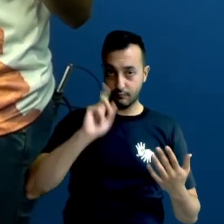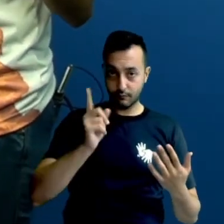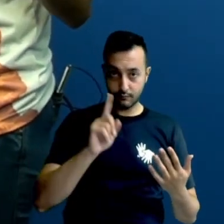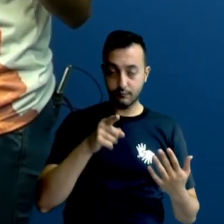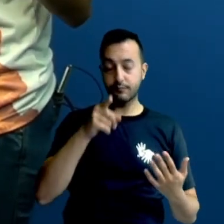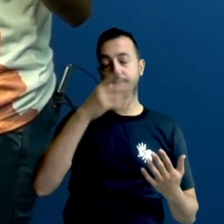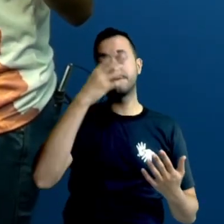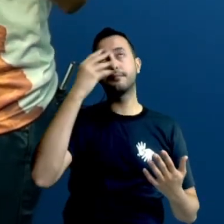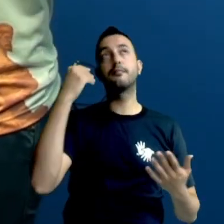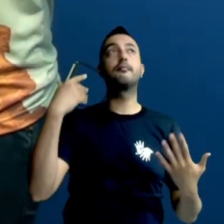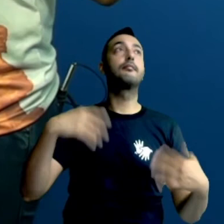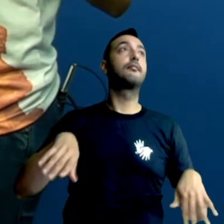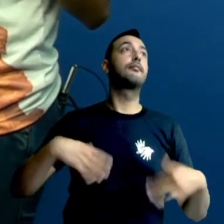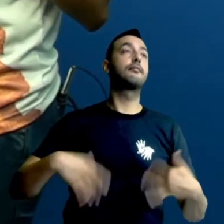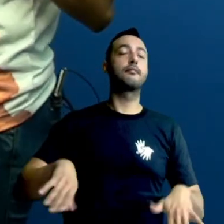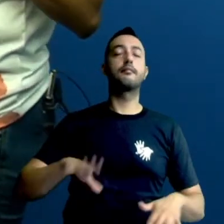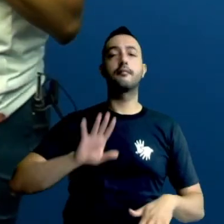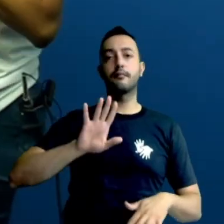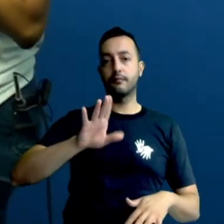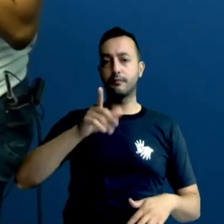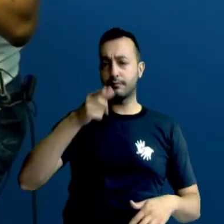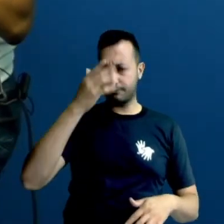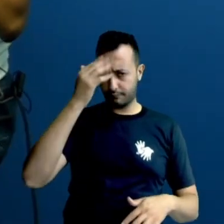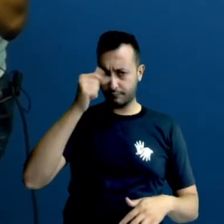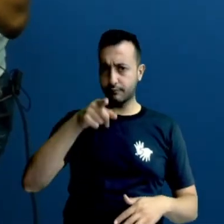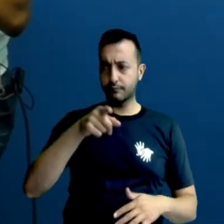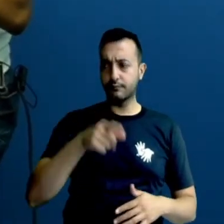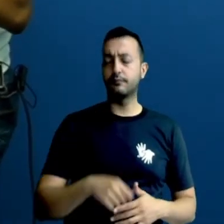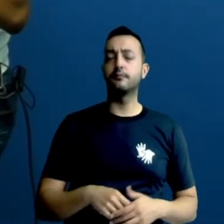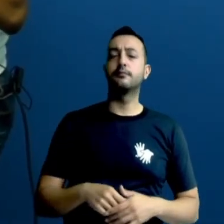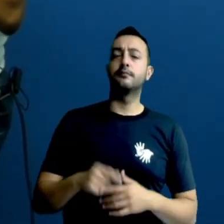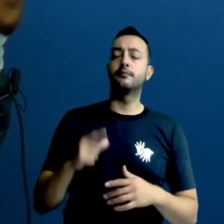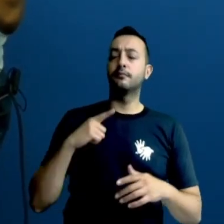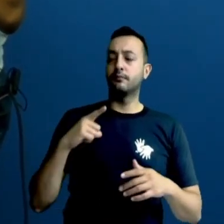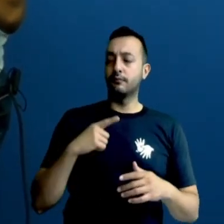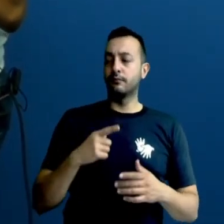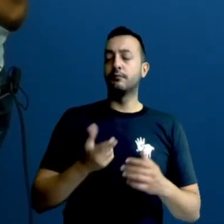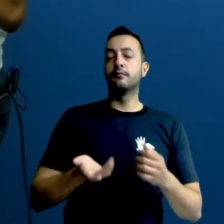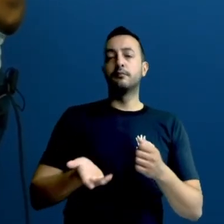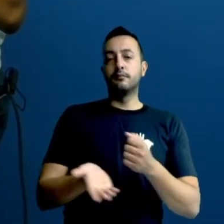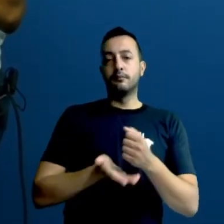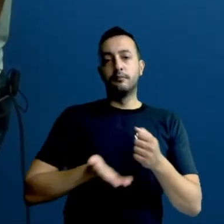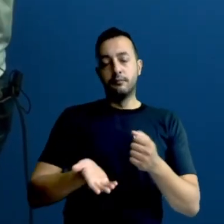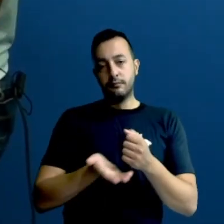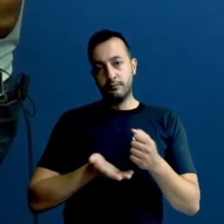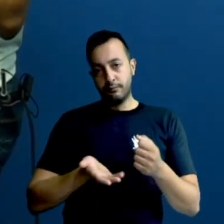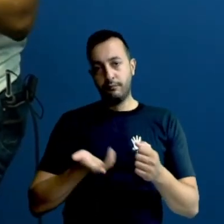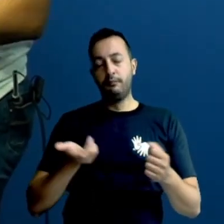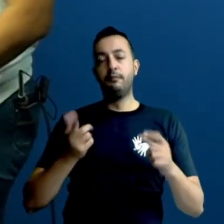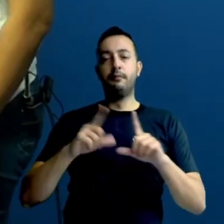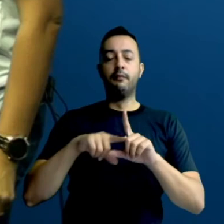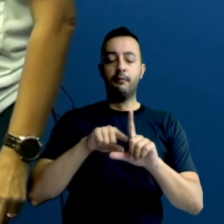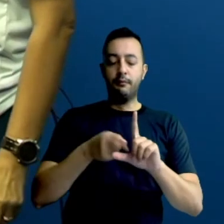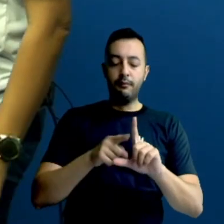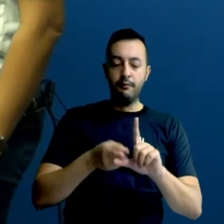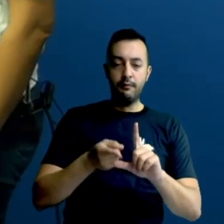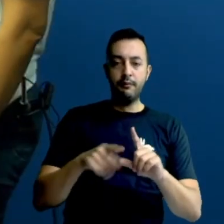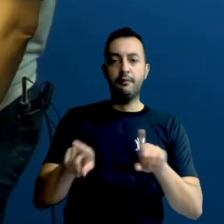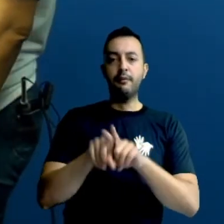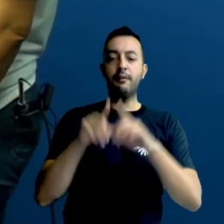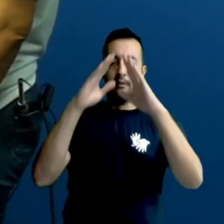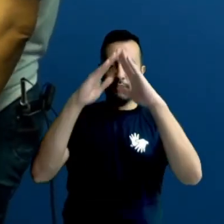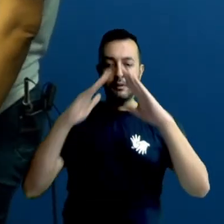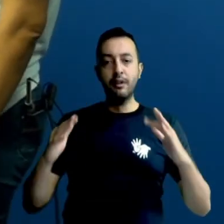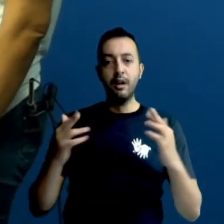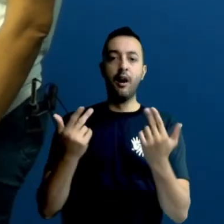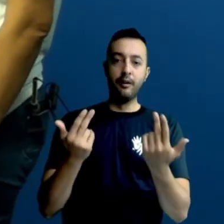você vai ficar sem saber. Mas eu estou ligado que vocês sabem. Tem os ângulos da base e 2 lados iguais. Quanto mede